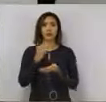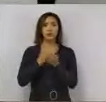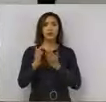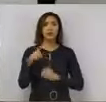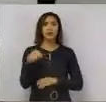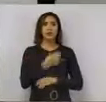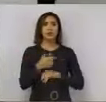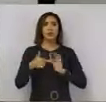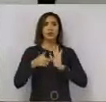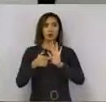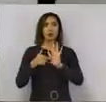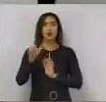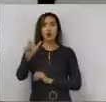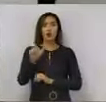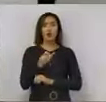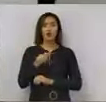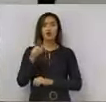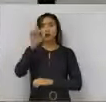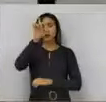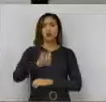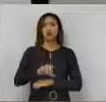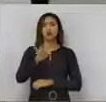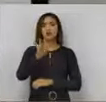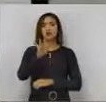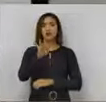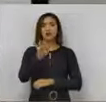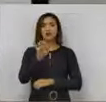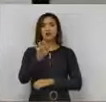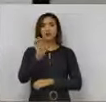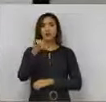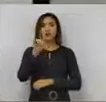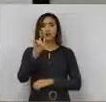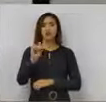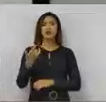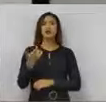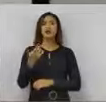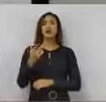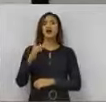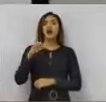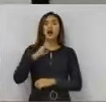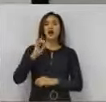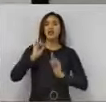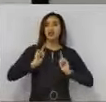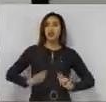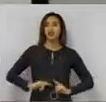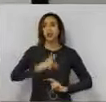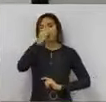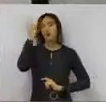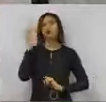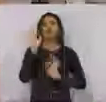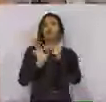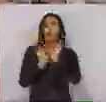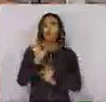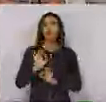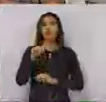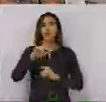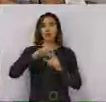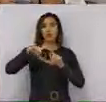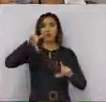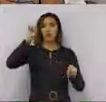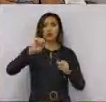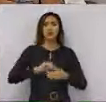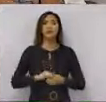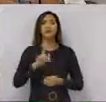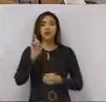eu convido a diretora Fernanda Paes, que é responsável pela área de gestão, pessoas e logísticas na COSAMPA. Ela